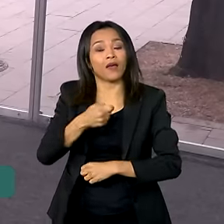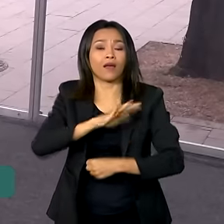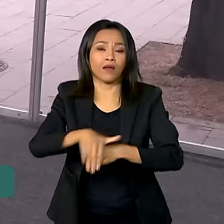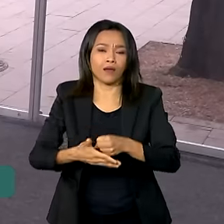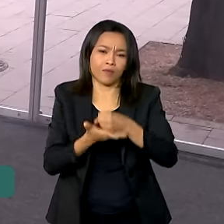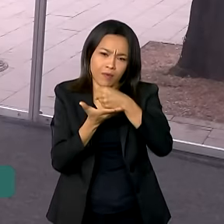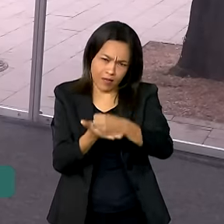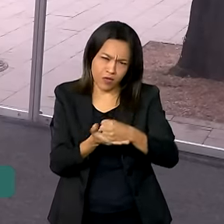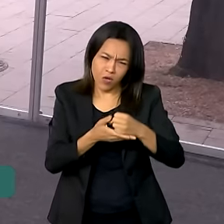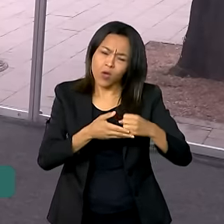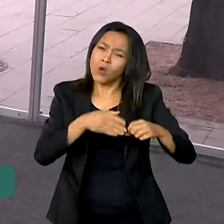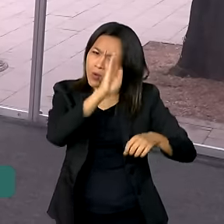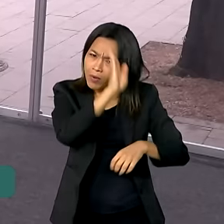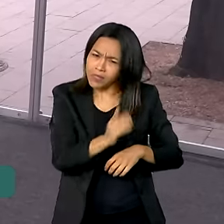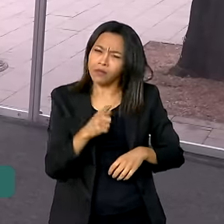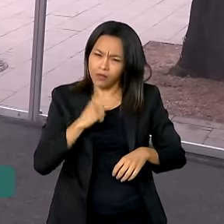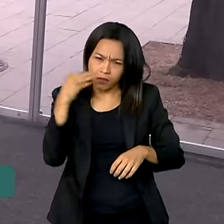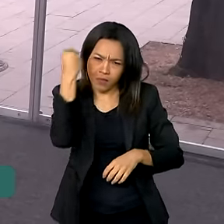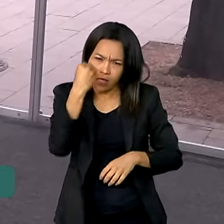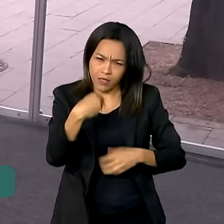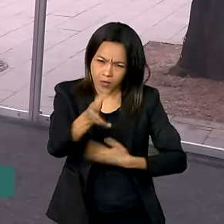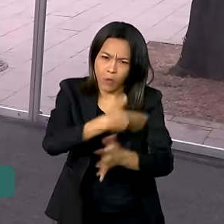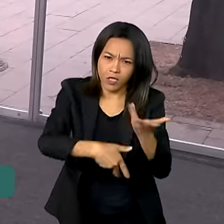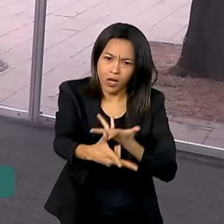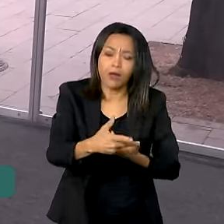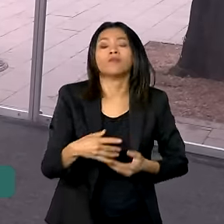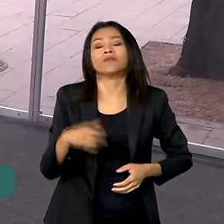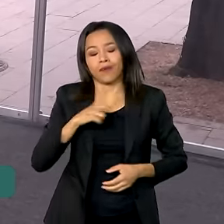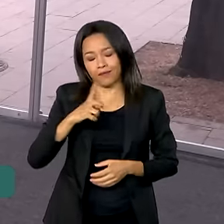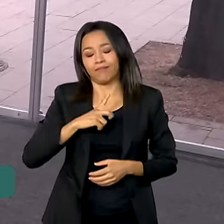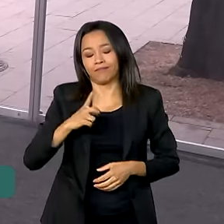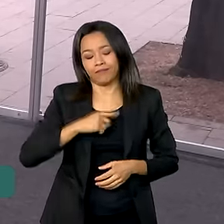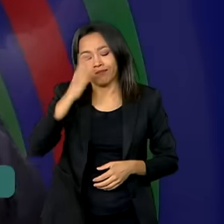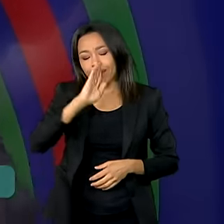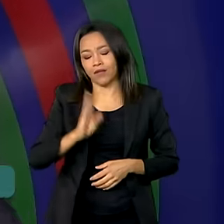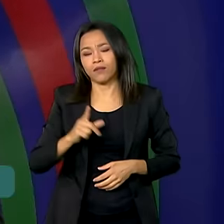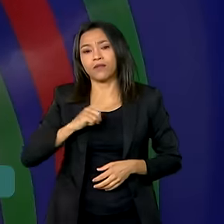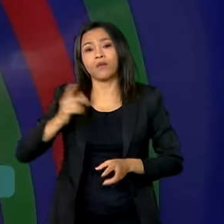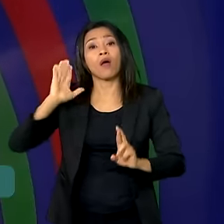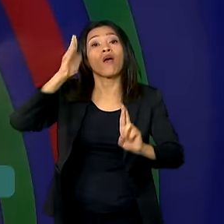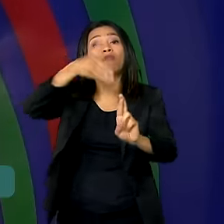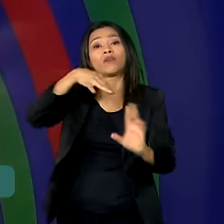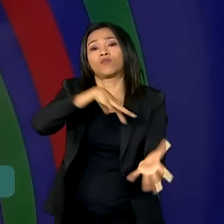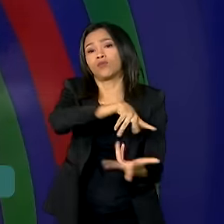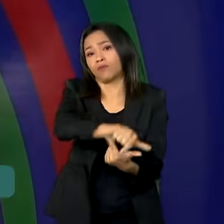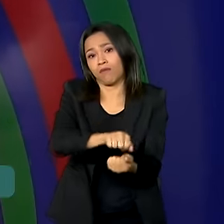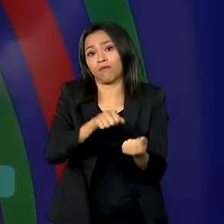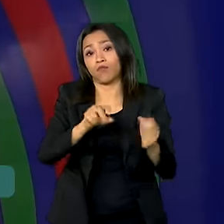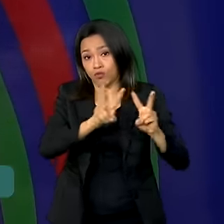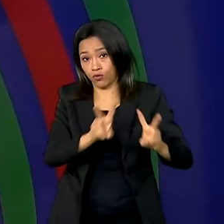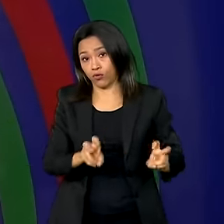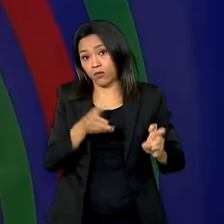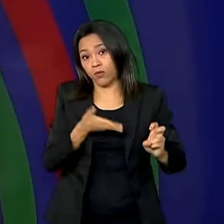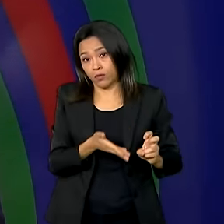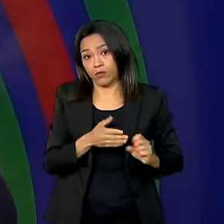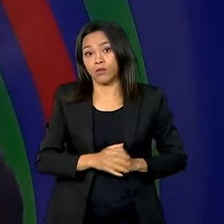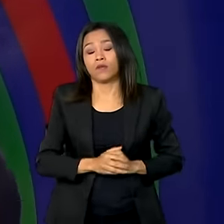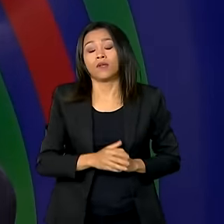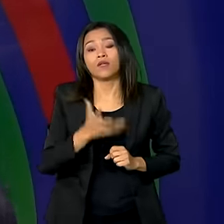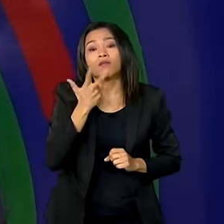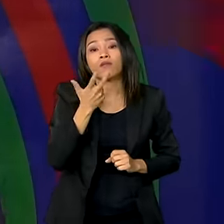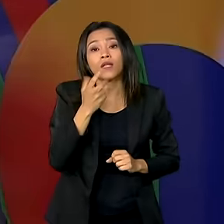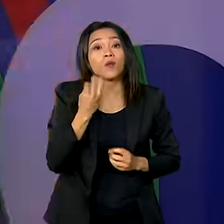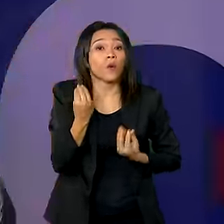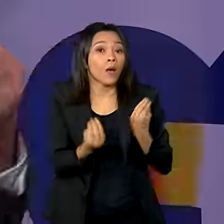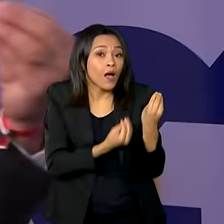para compartilhar? O Brasil não só tem ações, como tem tudo, viu, Karine, para ser um dos protagonistas mundiais nisso. Nós estamos falando de como que a